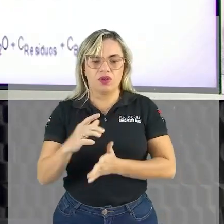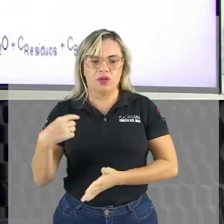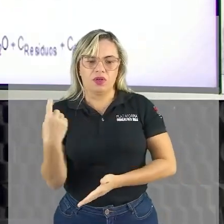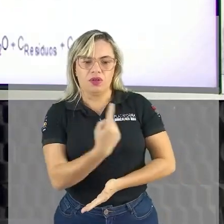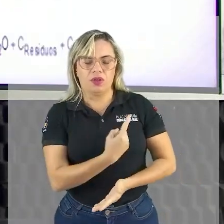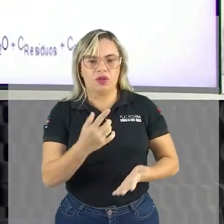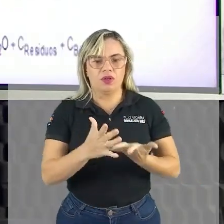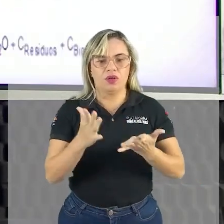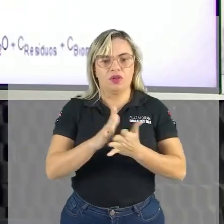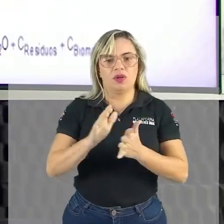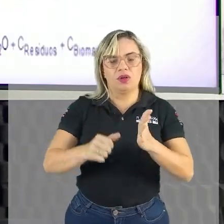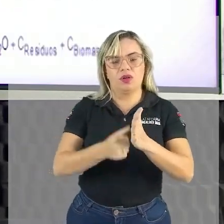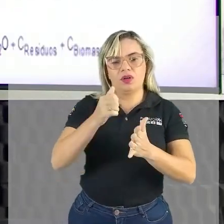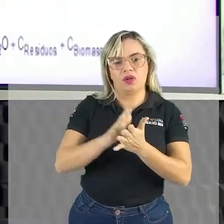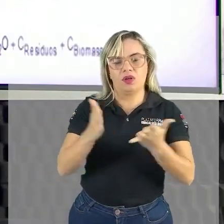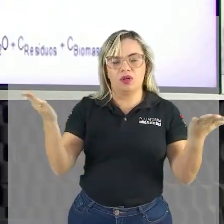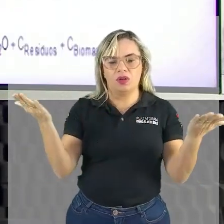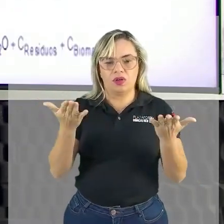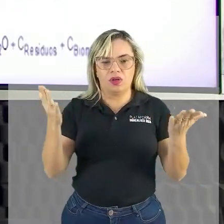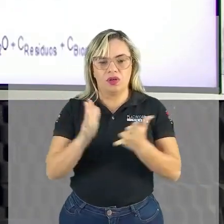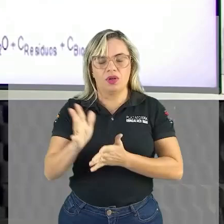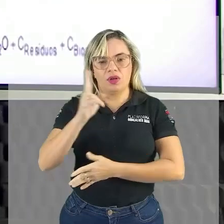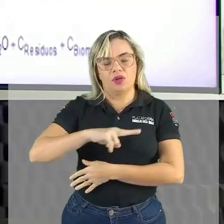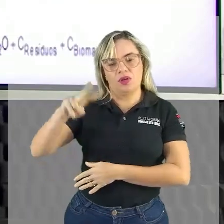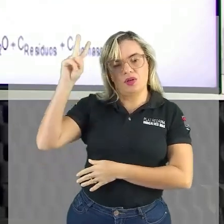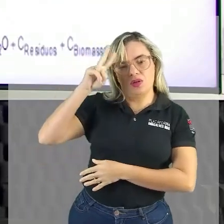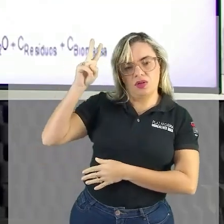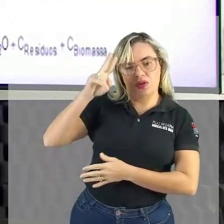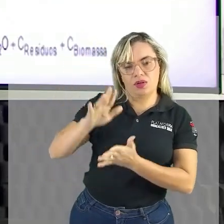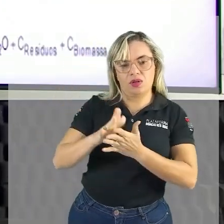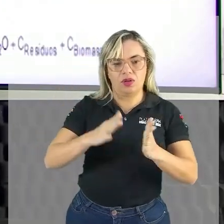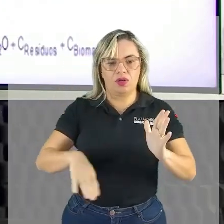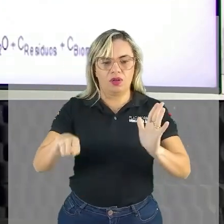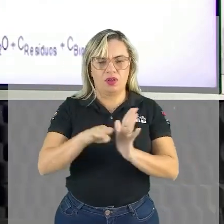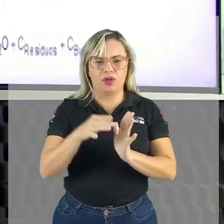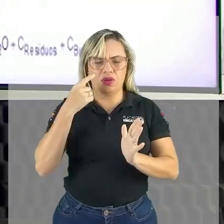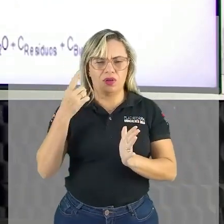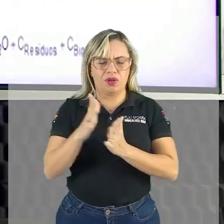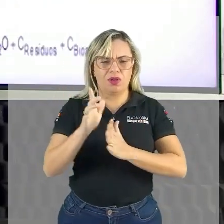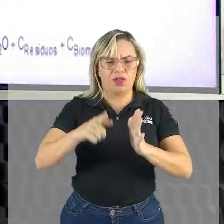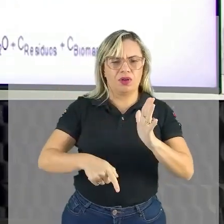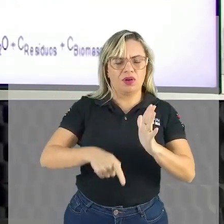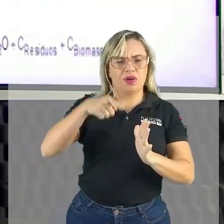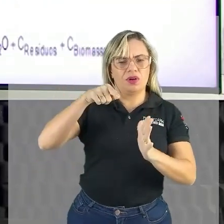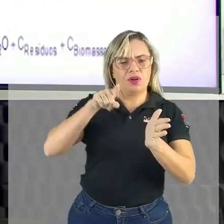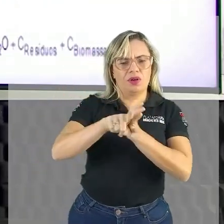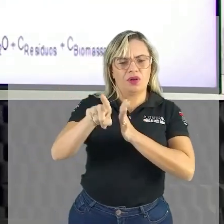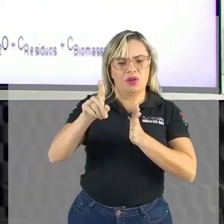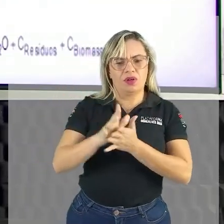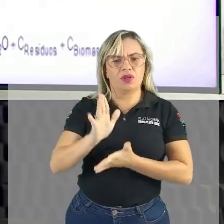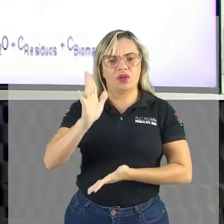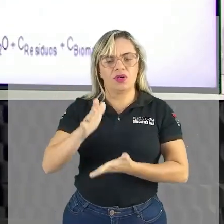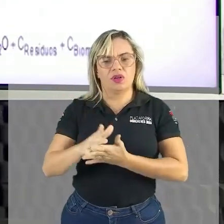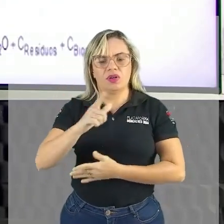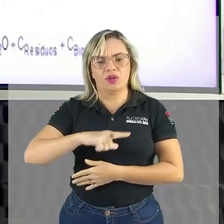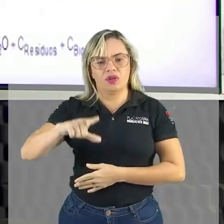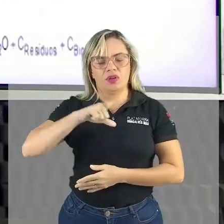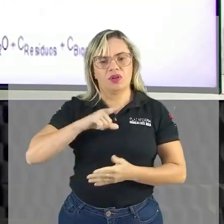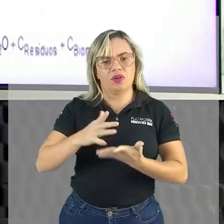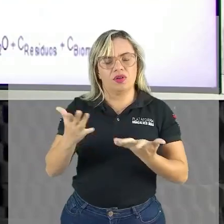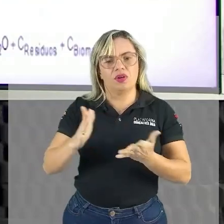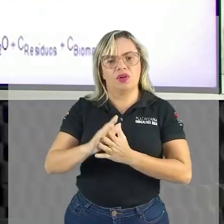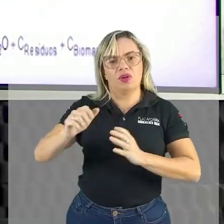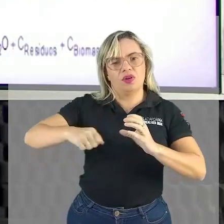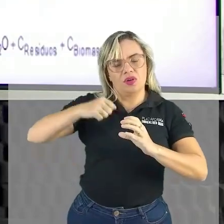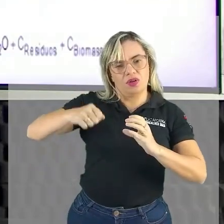questão de hoje. Lembrando que você que está chegando agora, que está olhando, Daniel, sétima questão, porque nós já temos outros